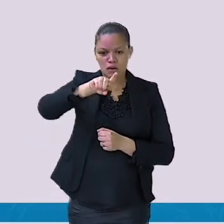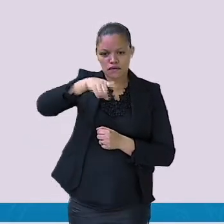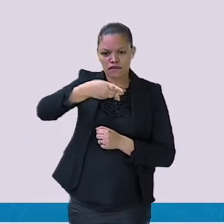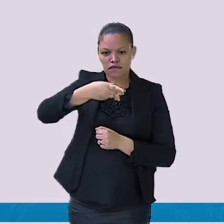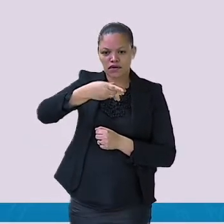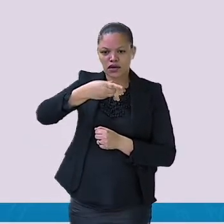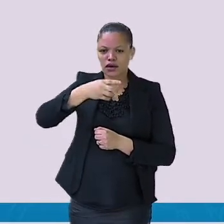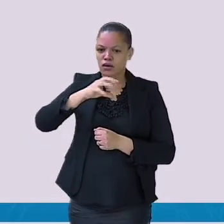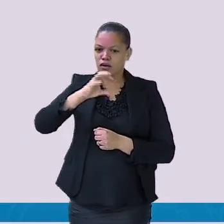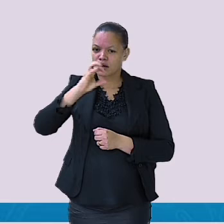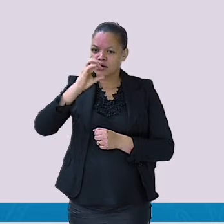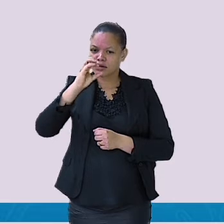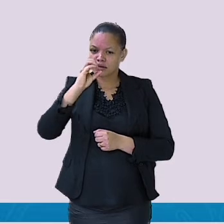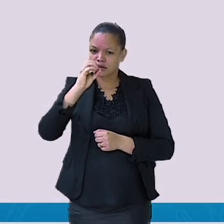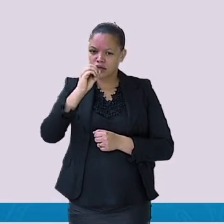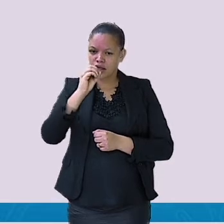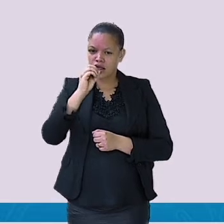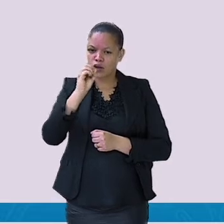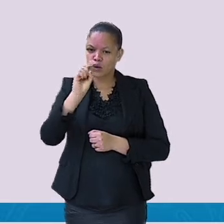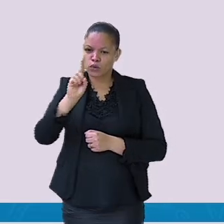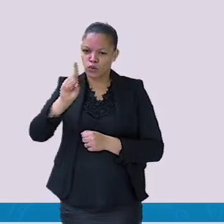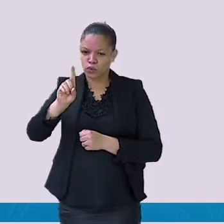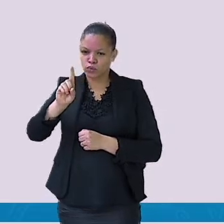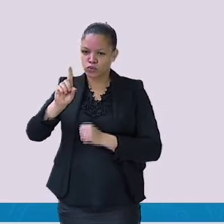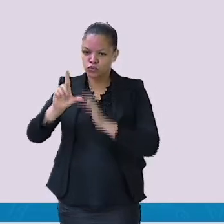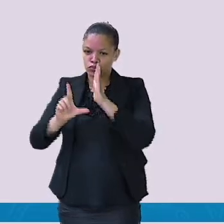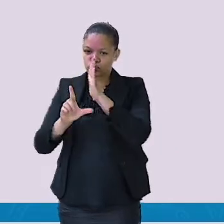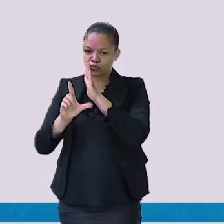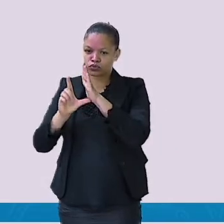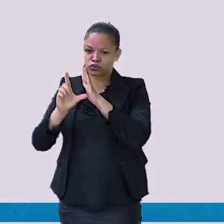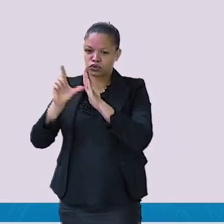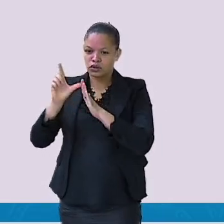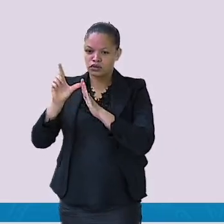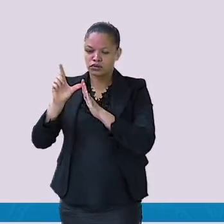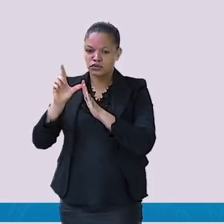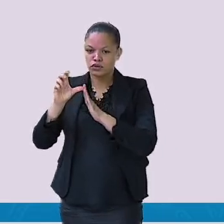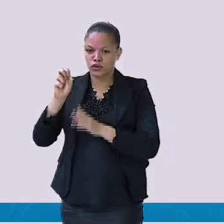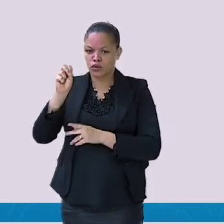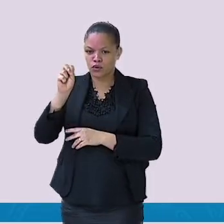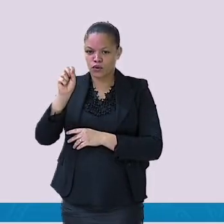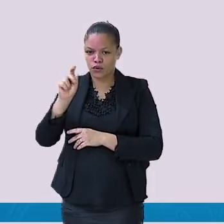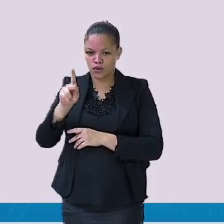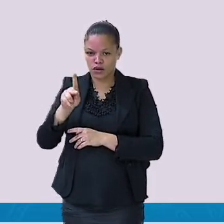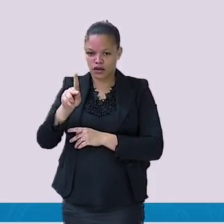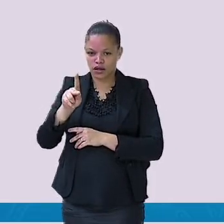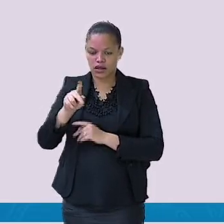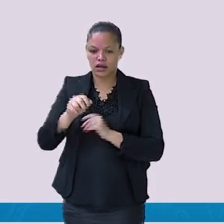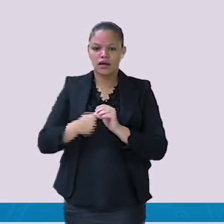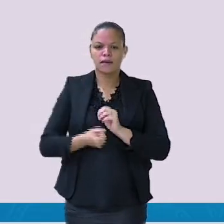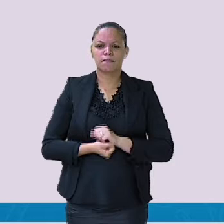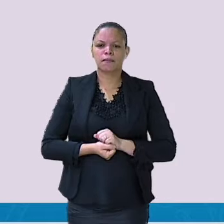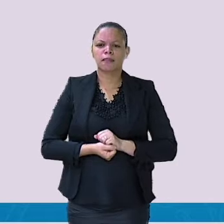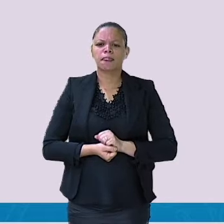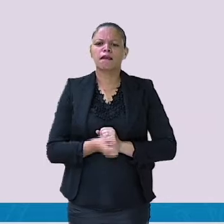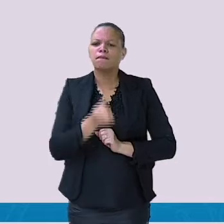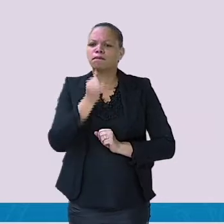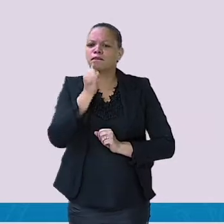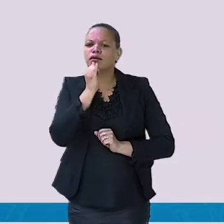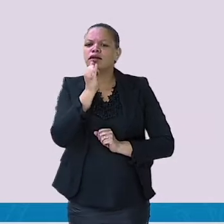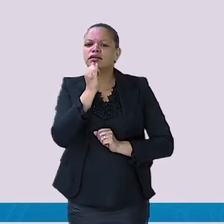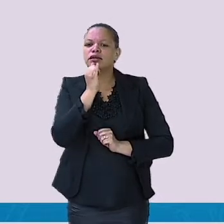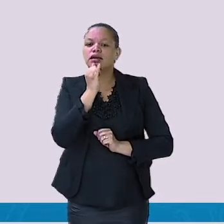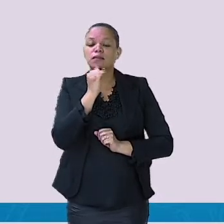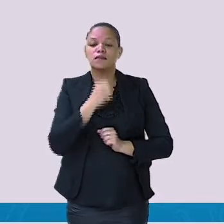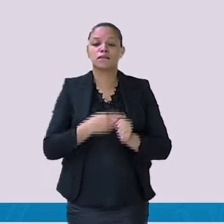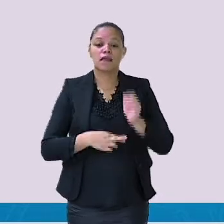andei 2 algarismos, ó. 1, 2 algarismos e coloquei a minha vírgula. A mesma coisa agora no ml, que é representado